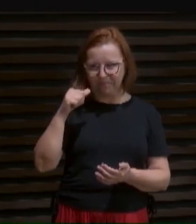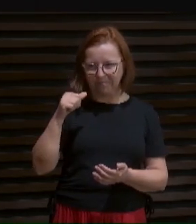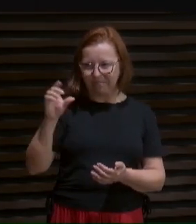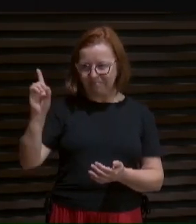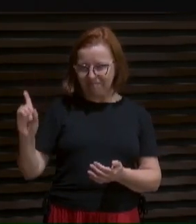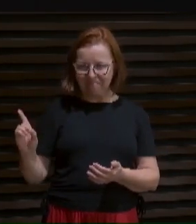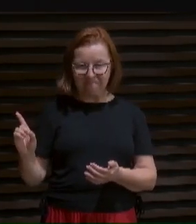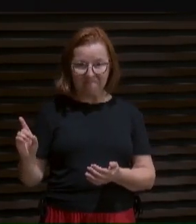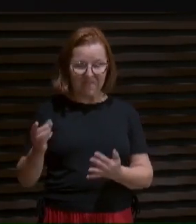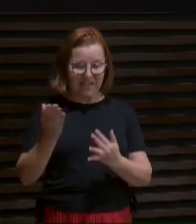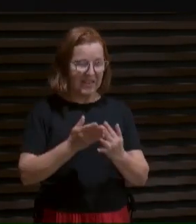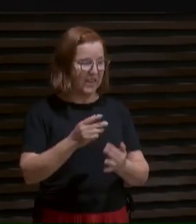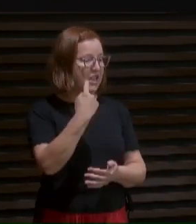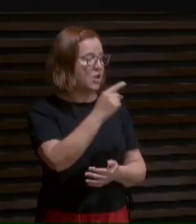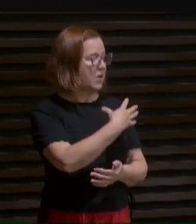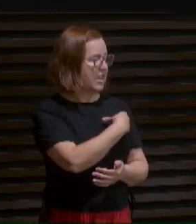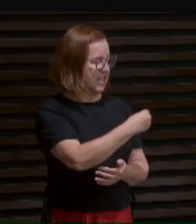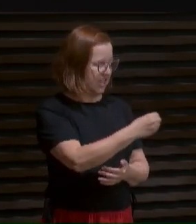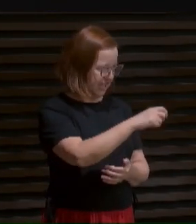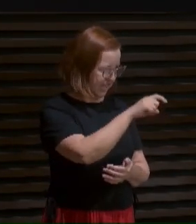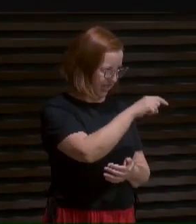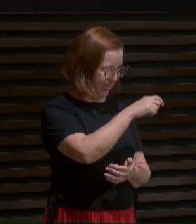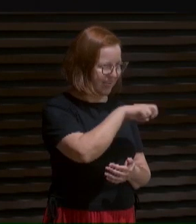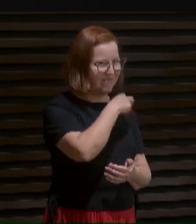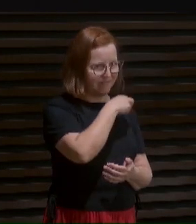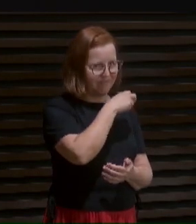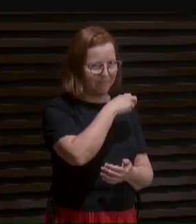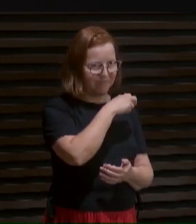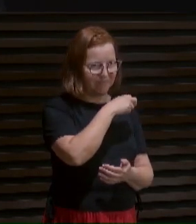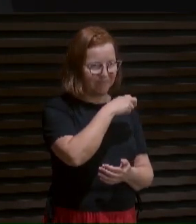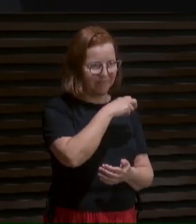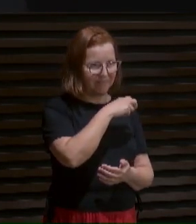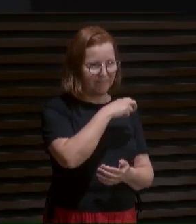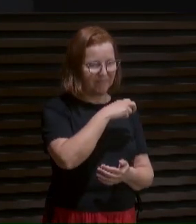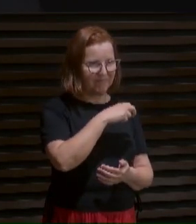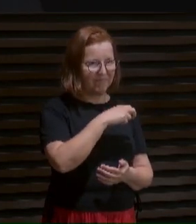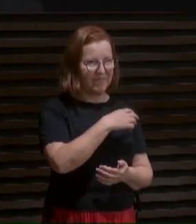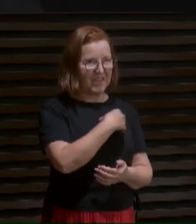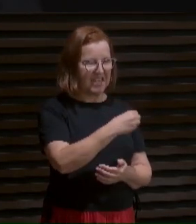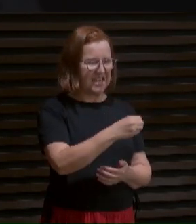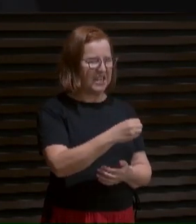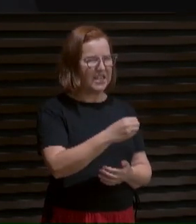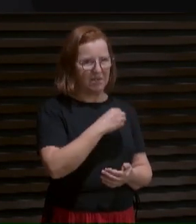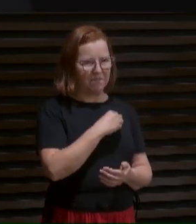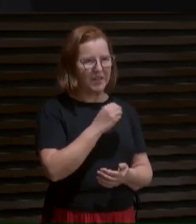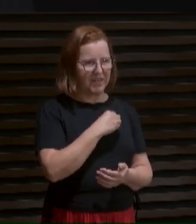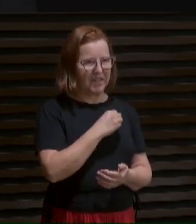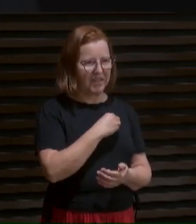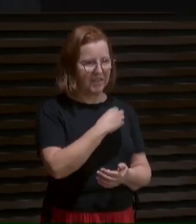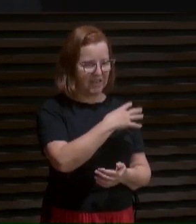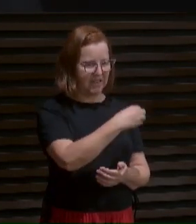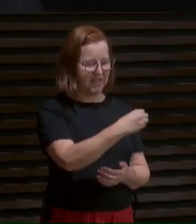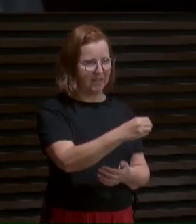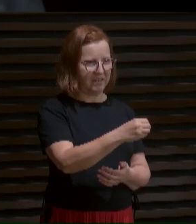entre a tua descendência, serpente, a descendência do pecado, a